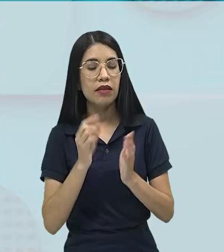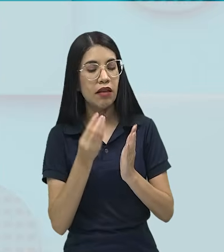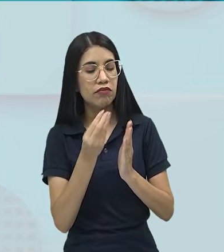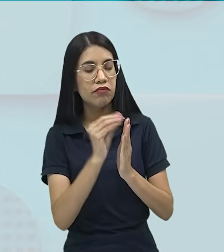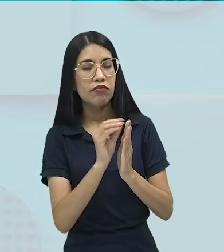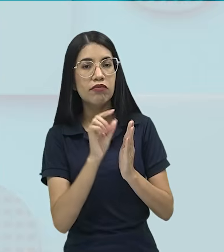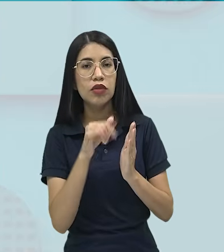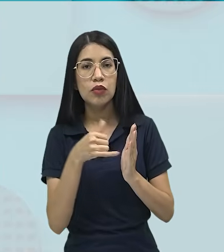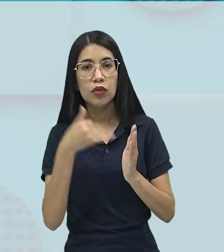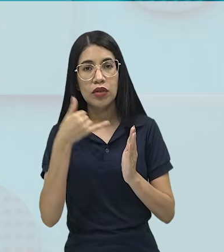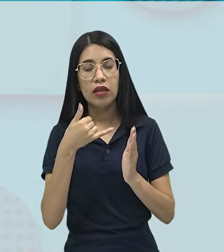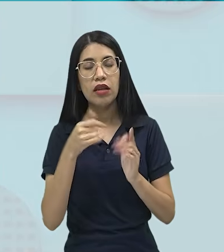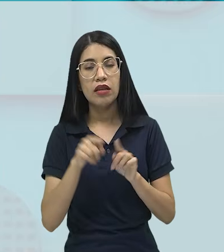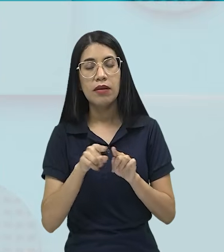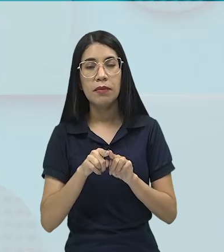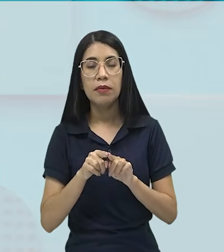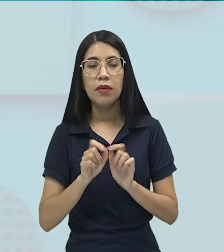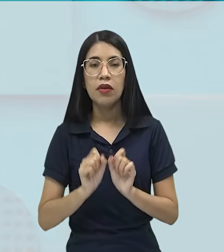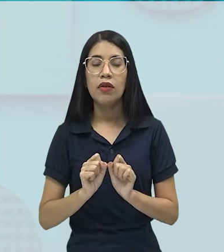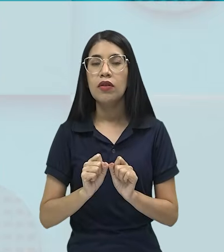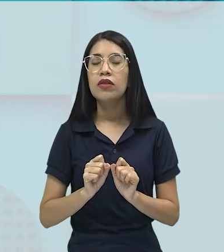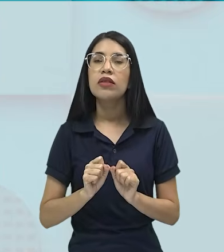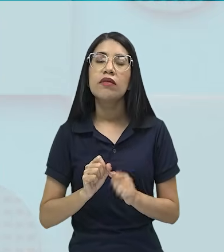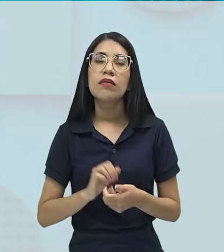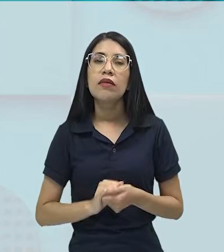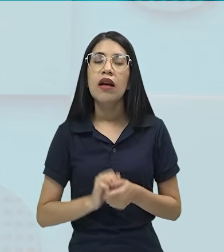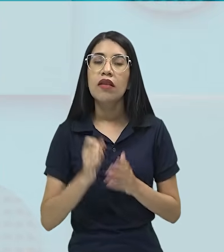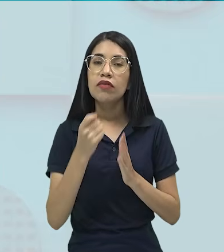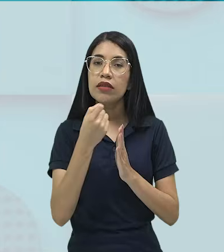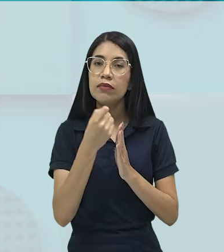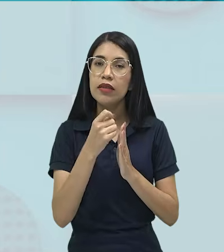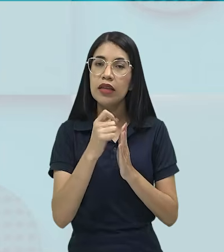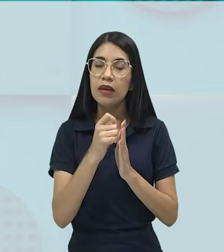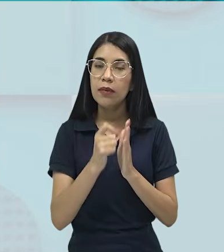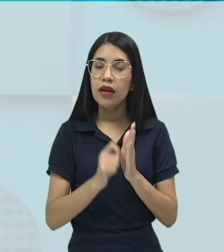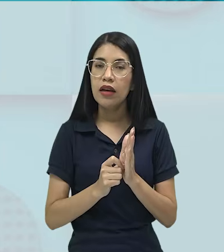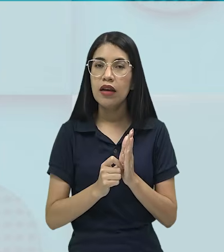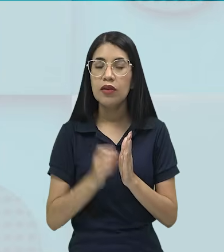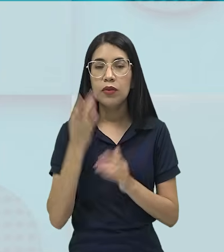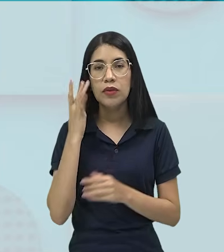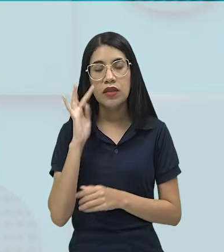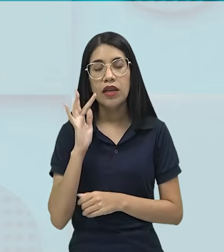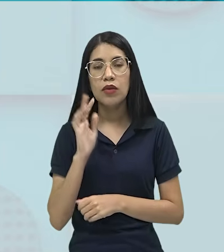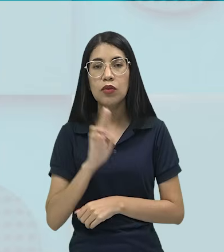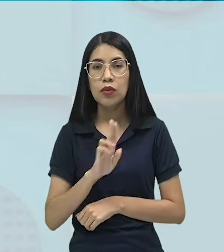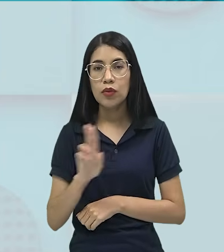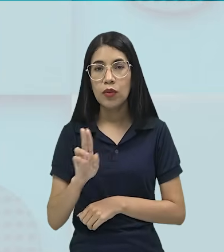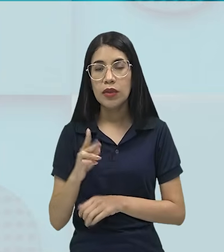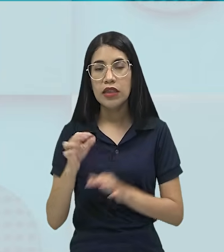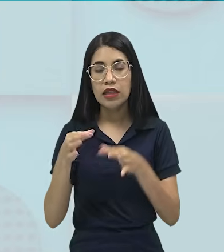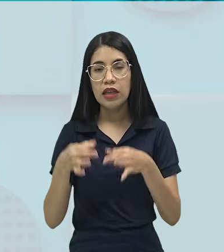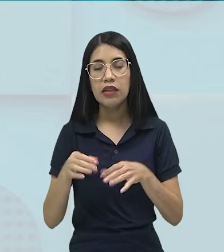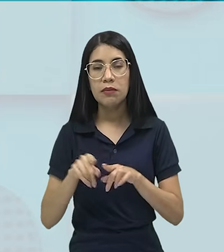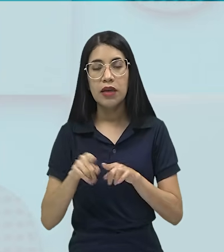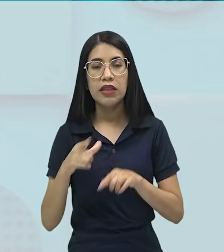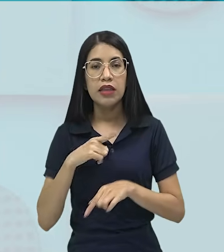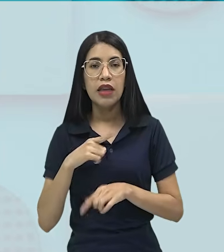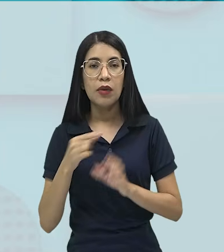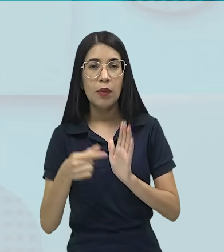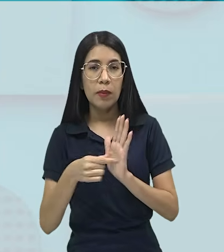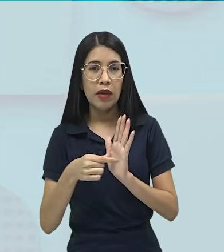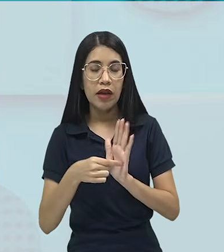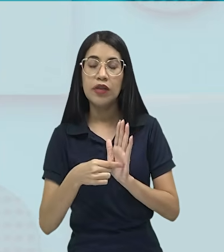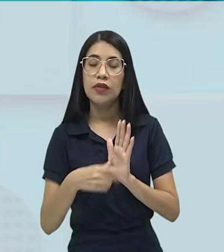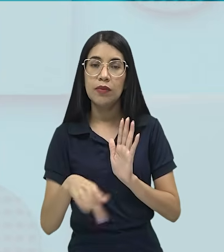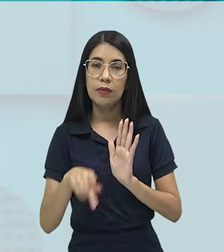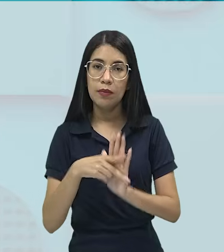uma parte, né, que a gente pode fazer as anotações. Não lembro agora como é o nome, né? Mas tem para a gente fazer